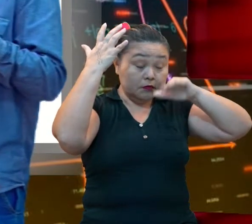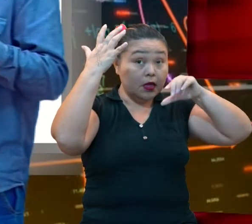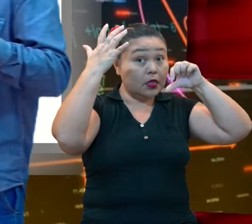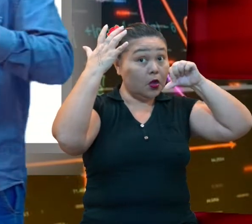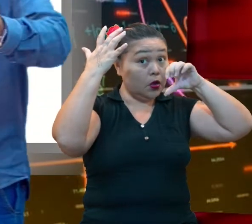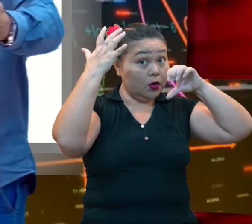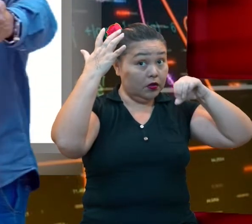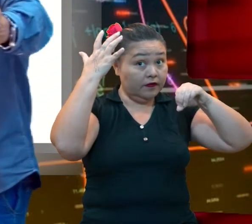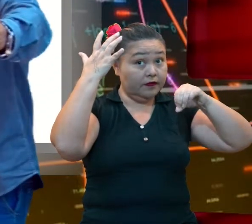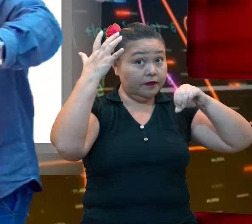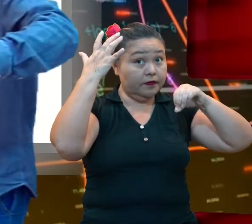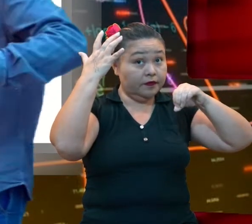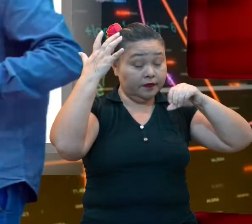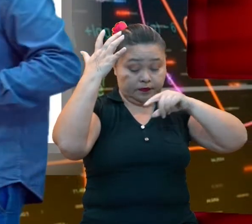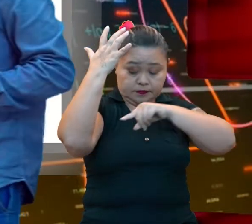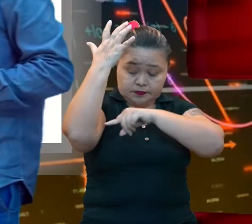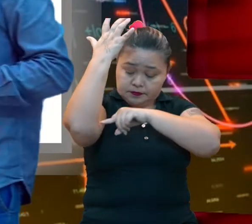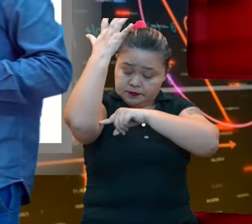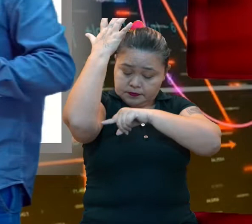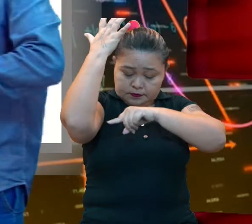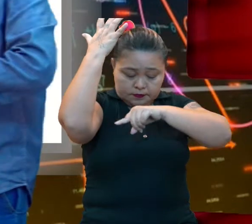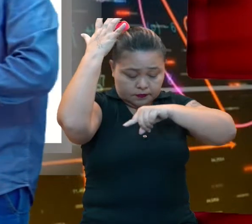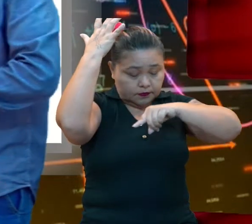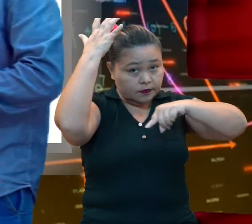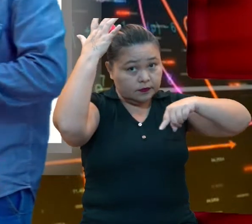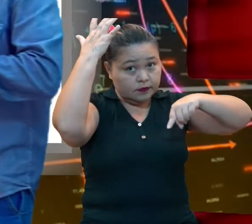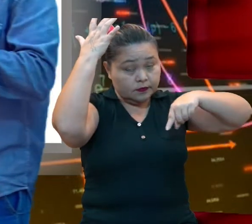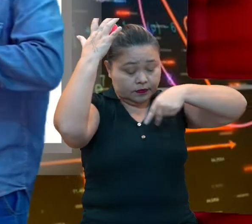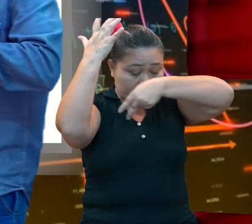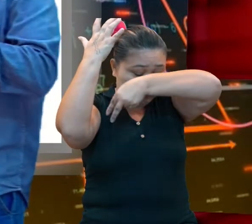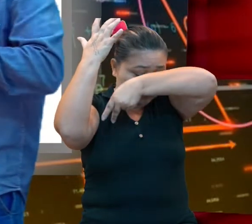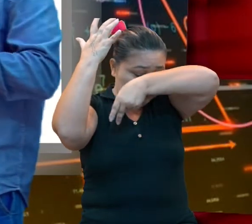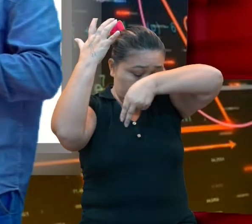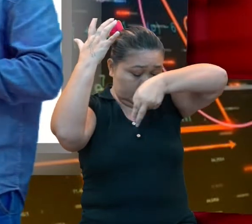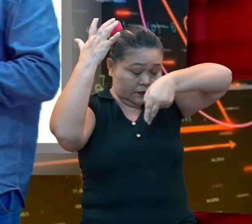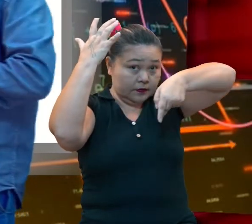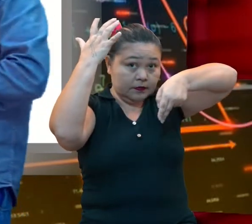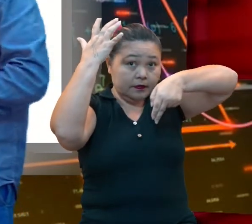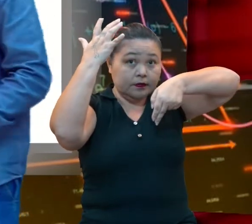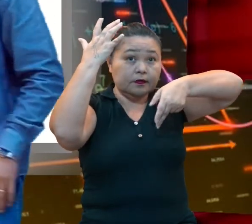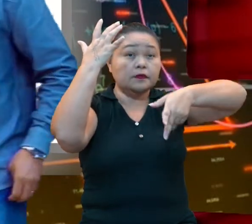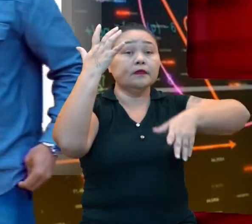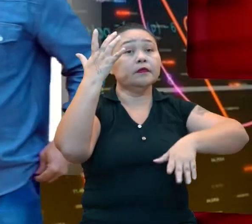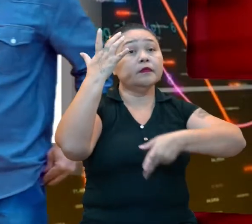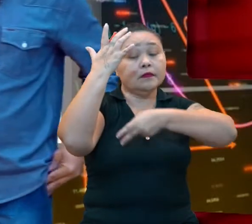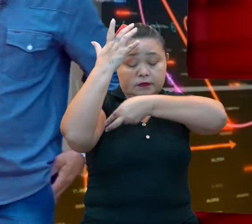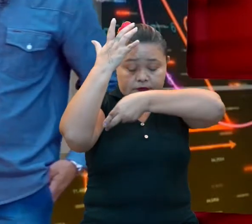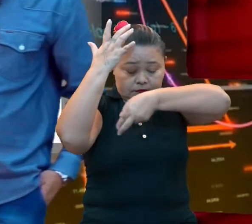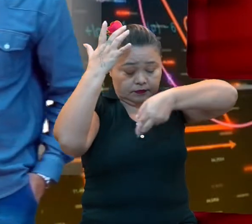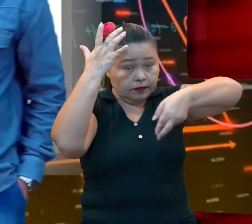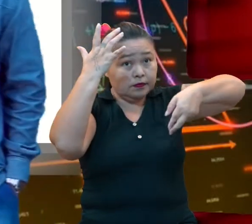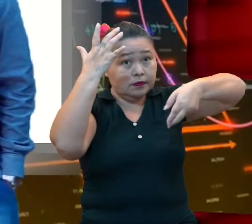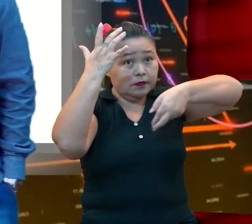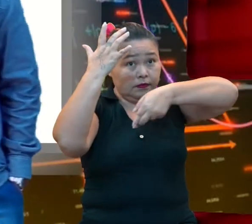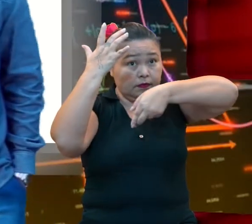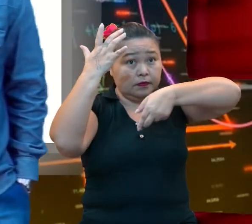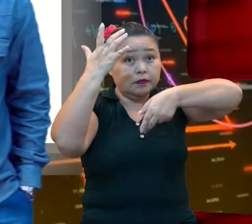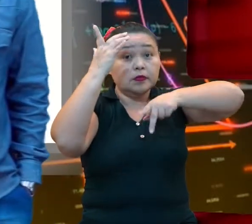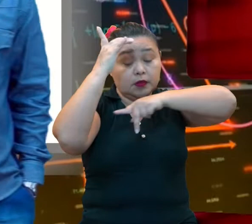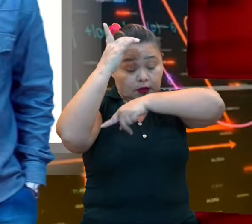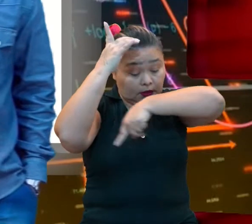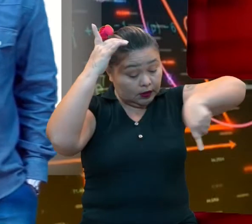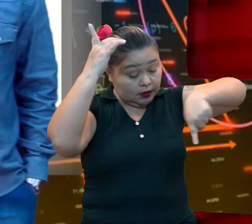90. Aí a distância que você vai ficar da árvore, você tem que ter essa precisãozinha. E a distância que você vai ficar da árvore é o cateto